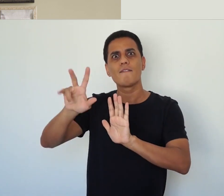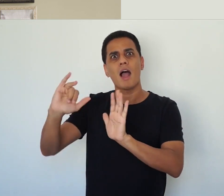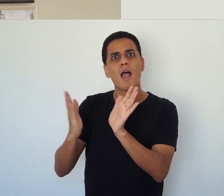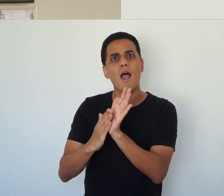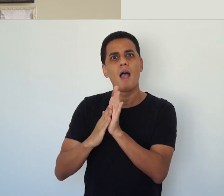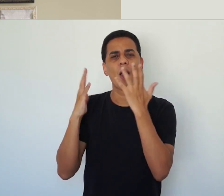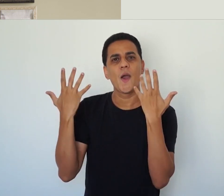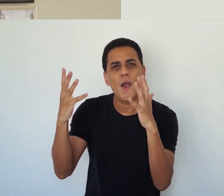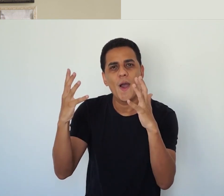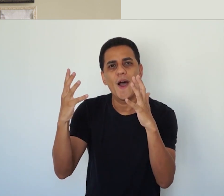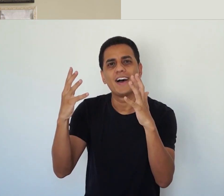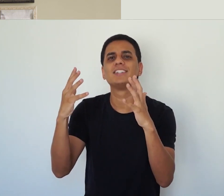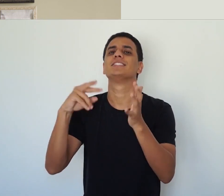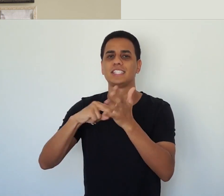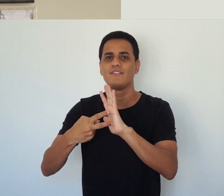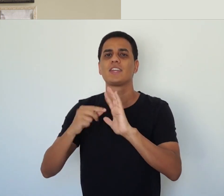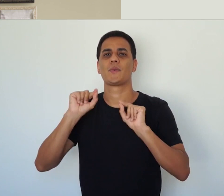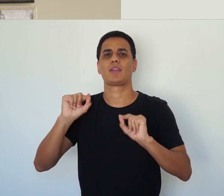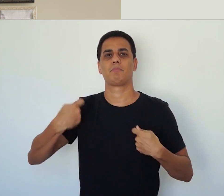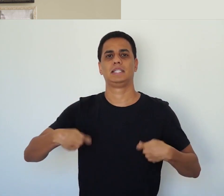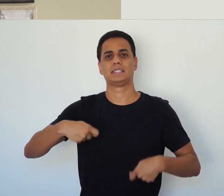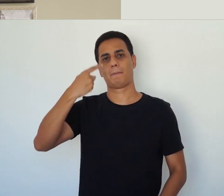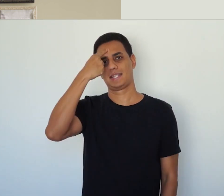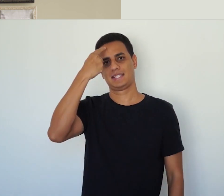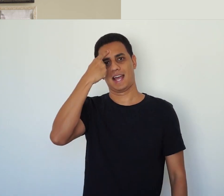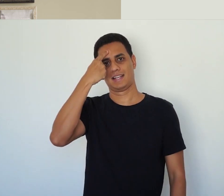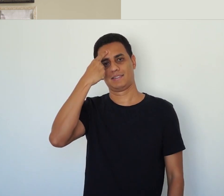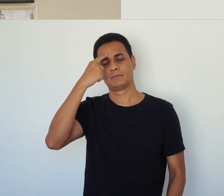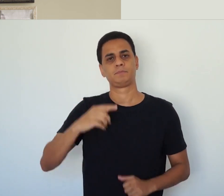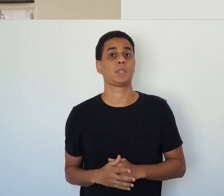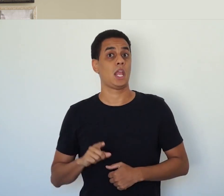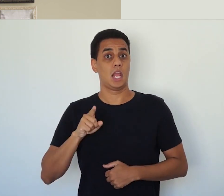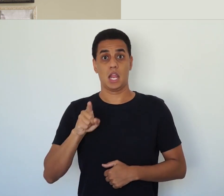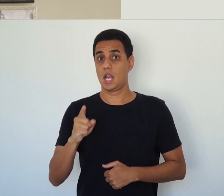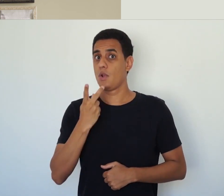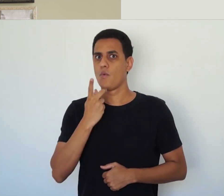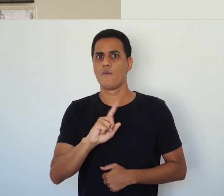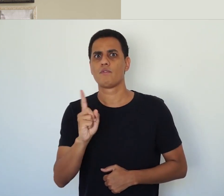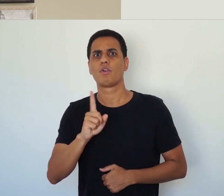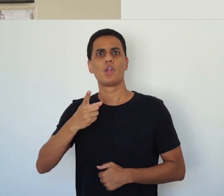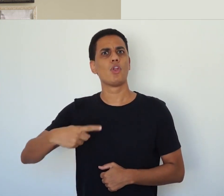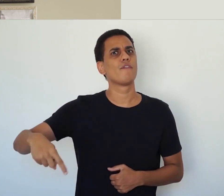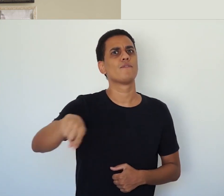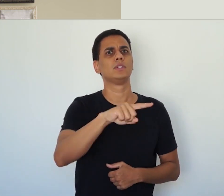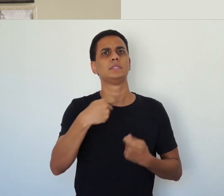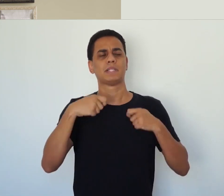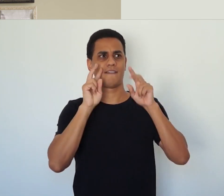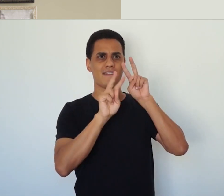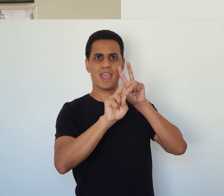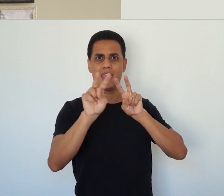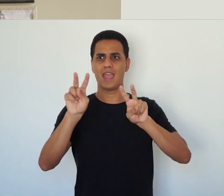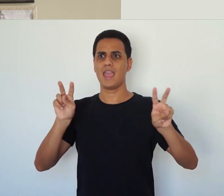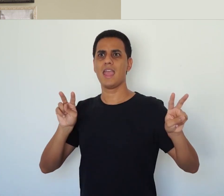aplaudido, elogiado, é isso que deve ocupar o nosso pensamento. Quando Paulo fala isso, é interessante, ele não está falando que a